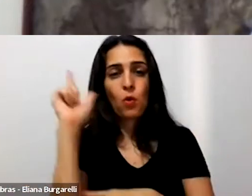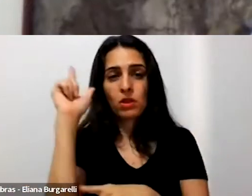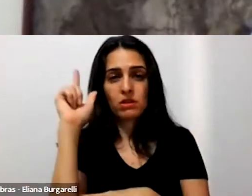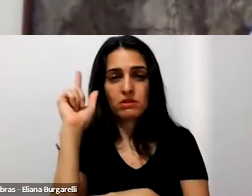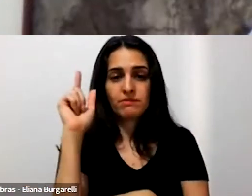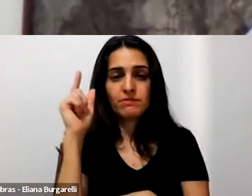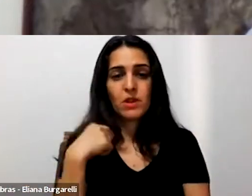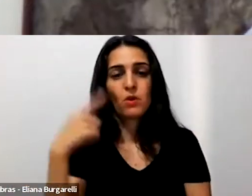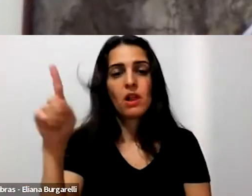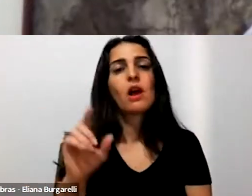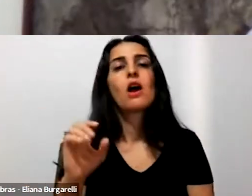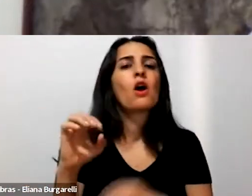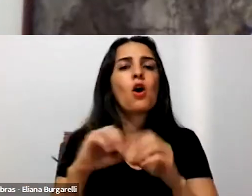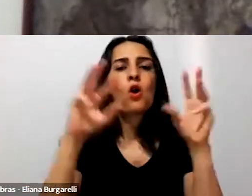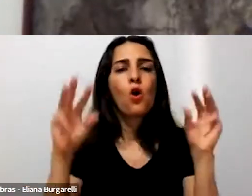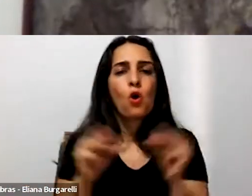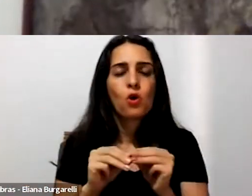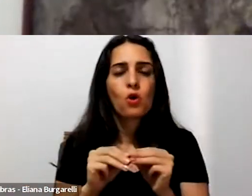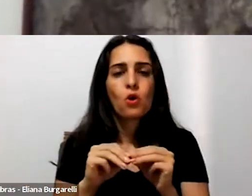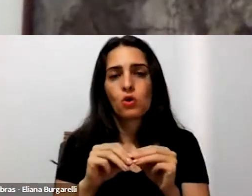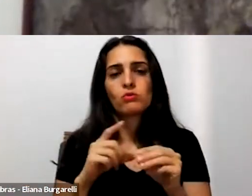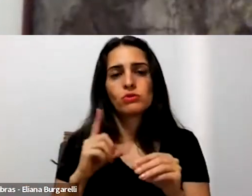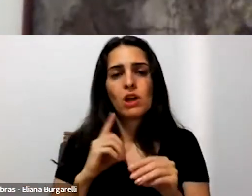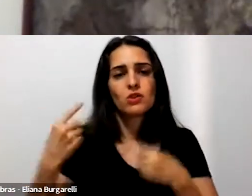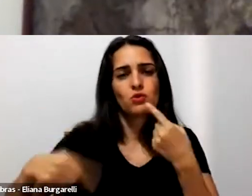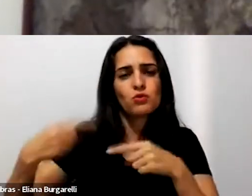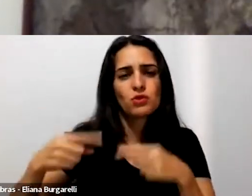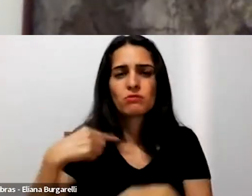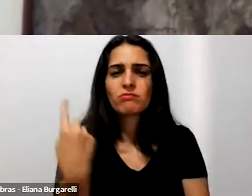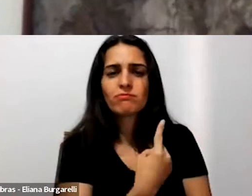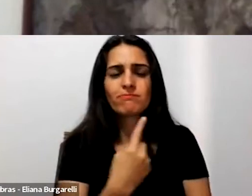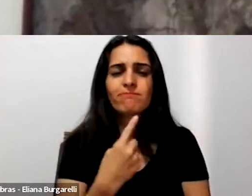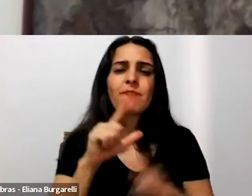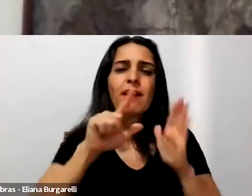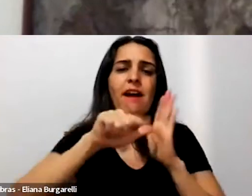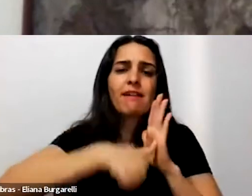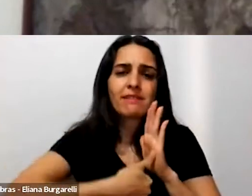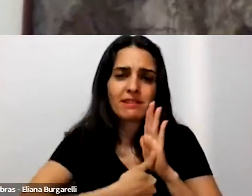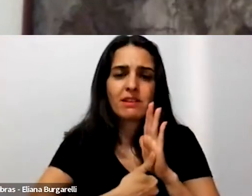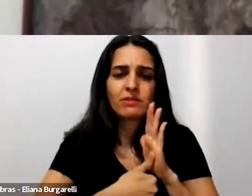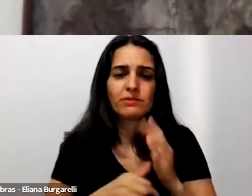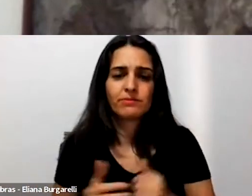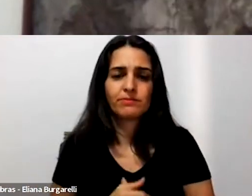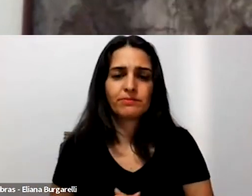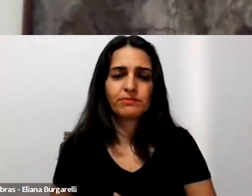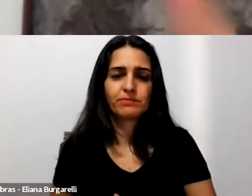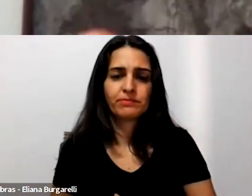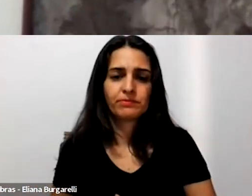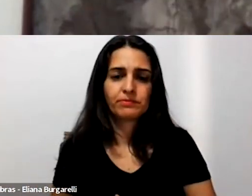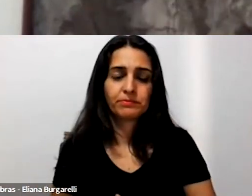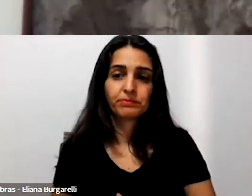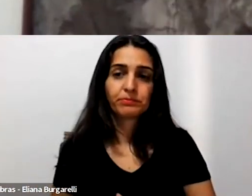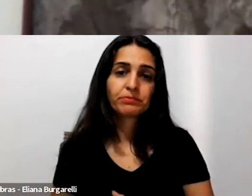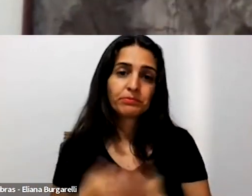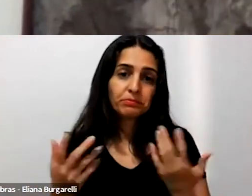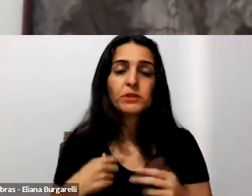na ONU fechada. Então, é claro que nós precisamos entender, nesse contexto, como ir além dos estoques de carbono e da segurança